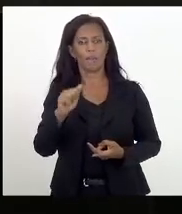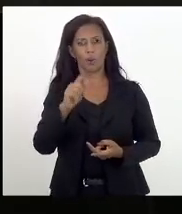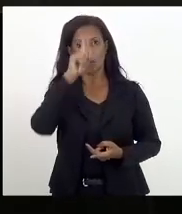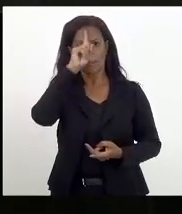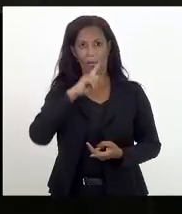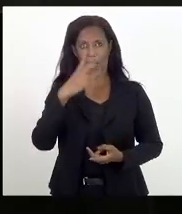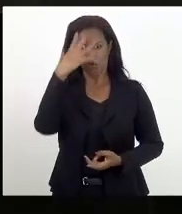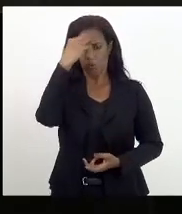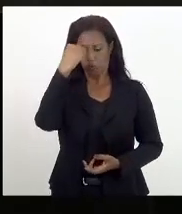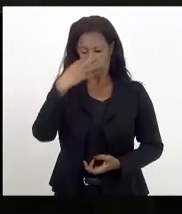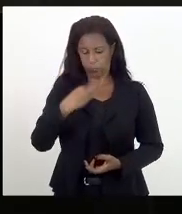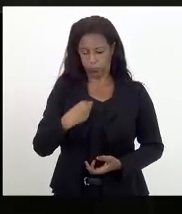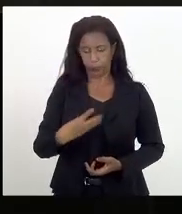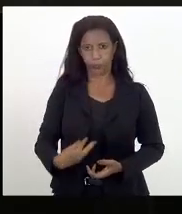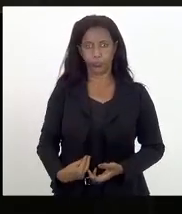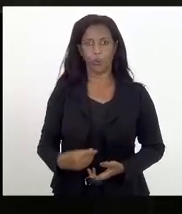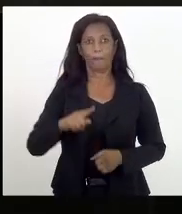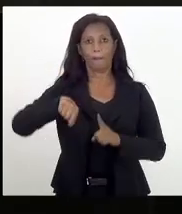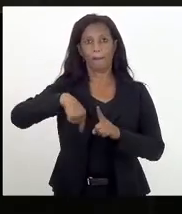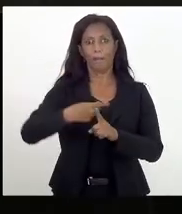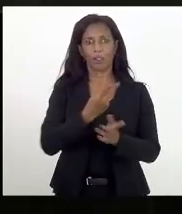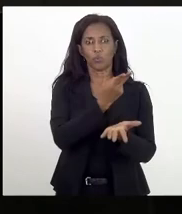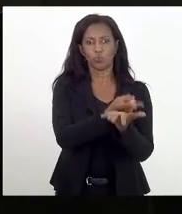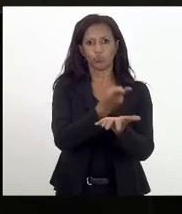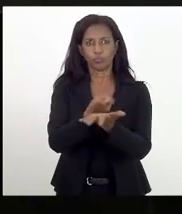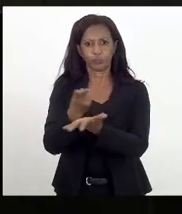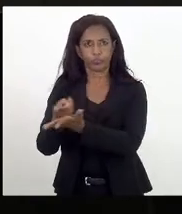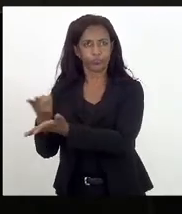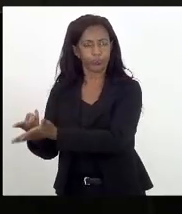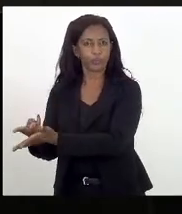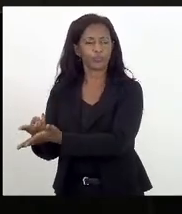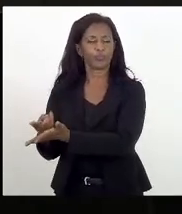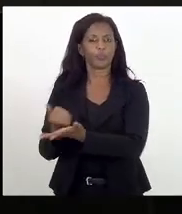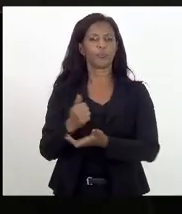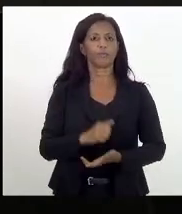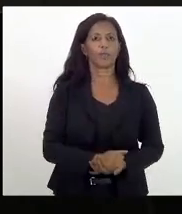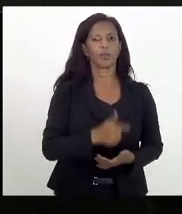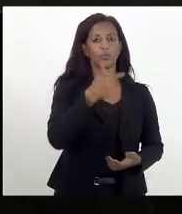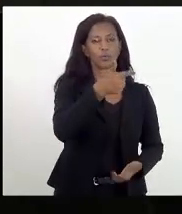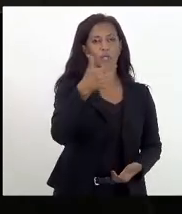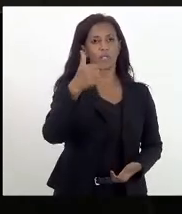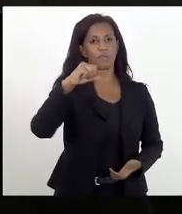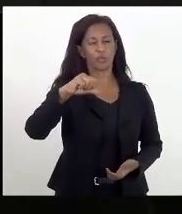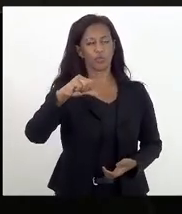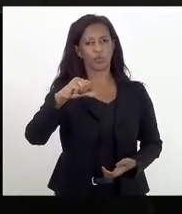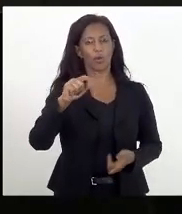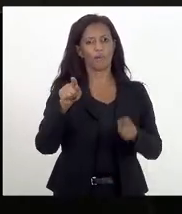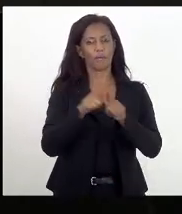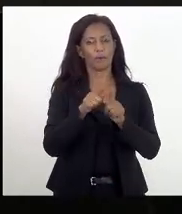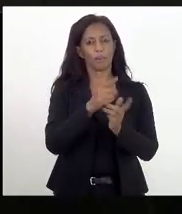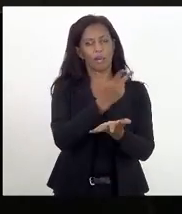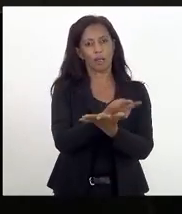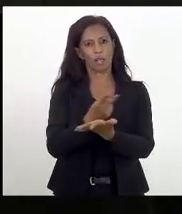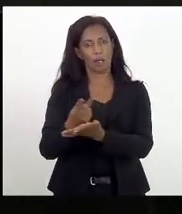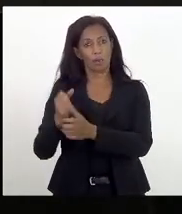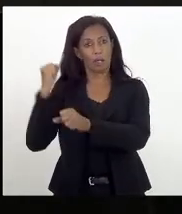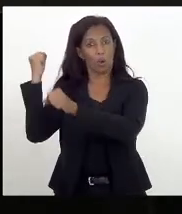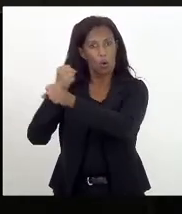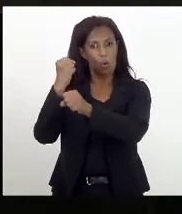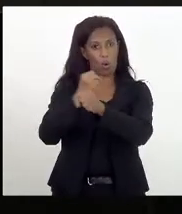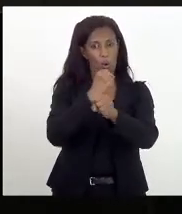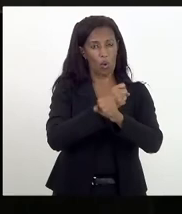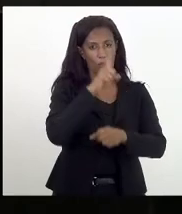135 milhões mais leitos 220 novos leitos na rede estadual EA reforma e construção de hospitais